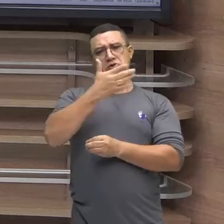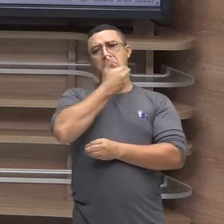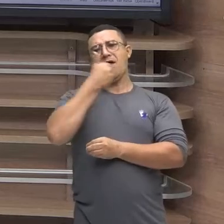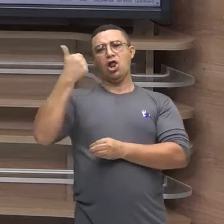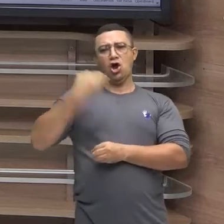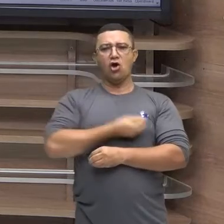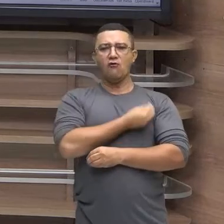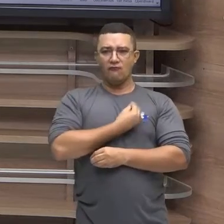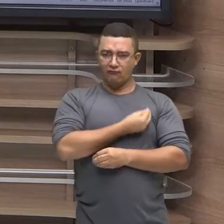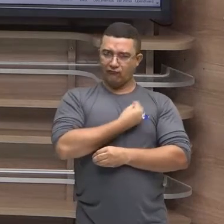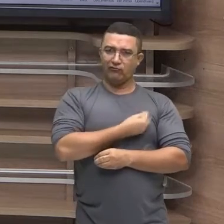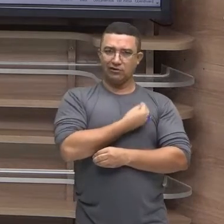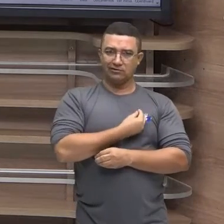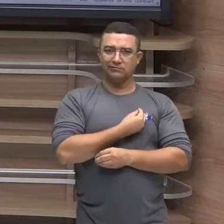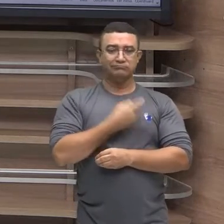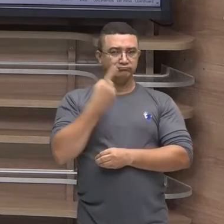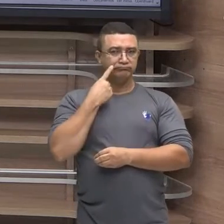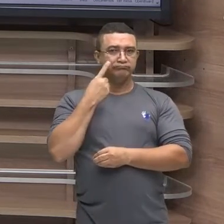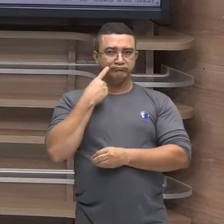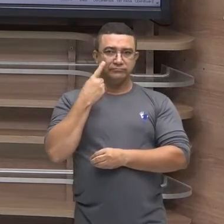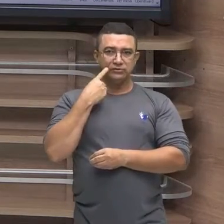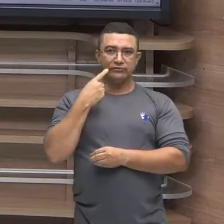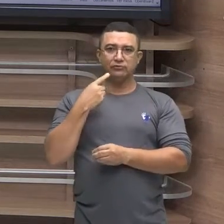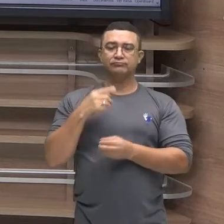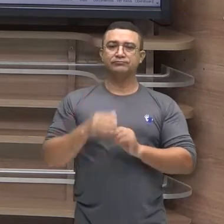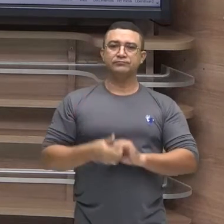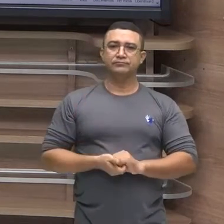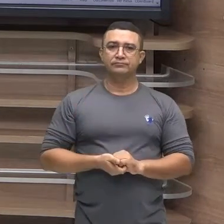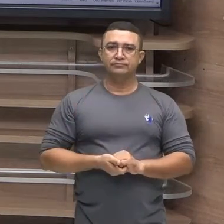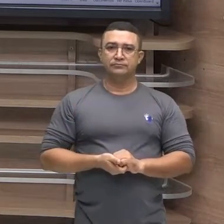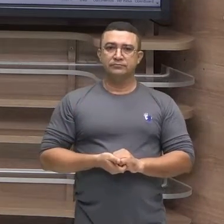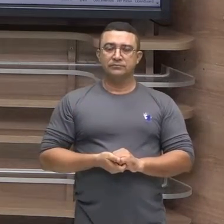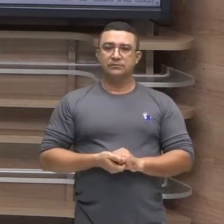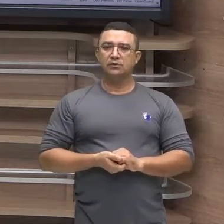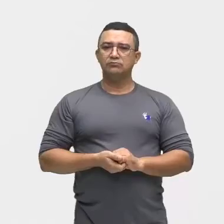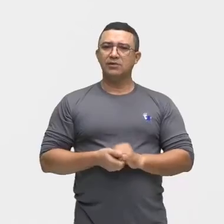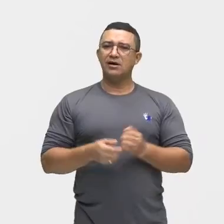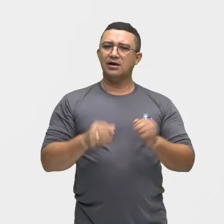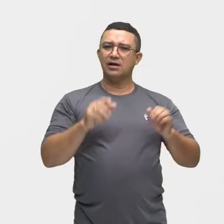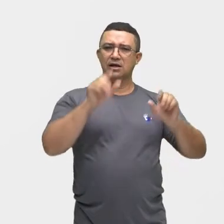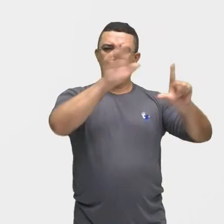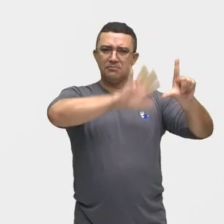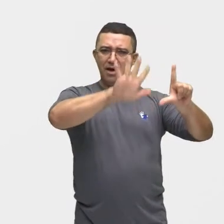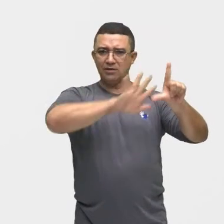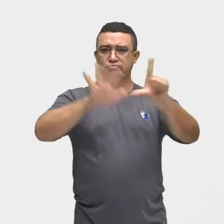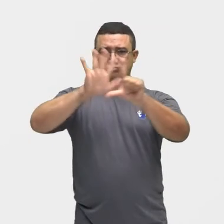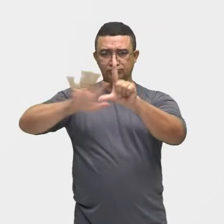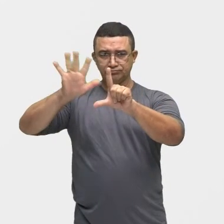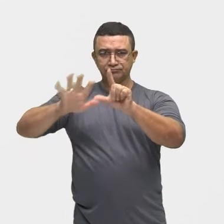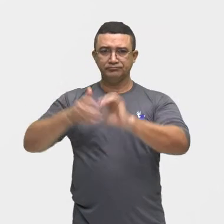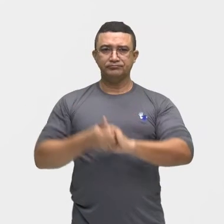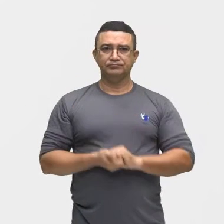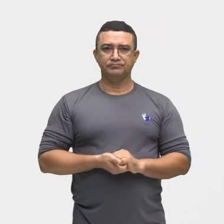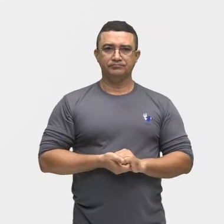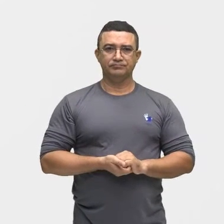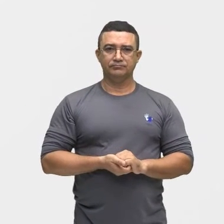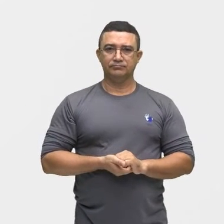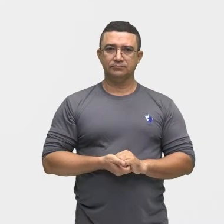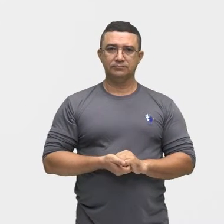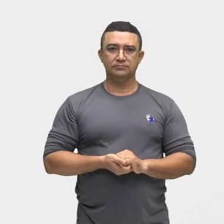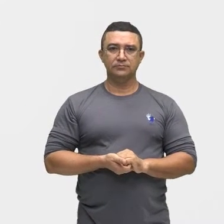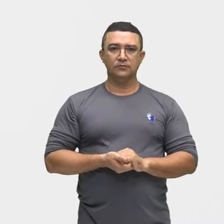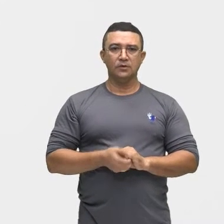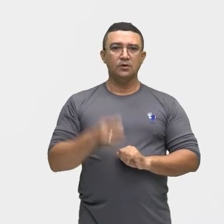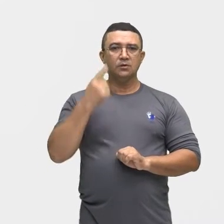outras regiões, como a gente observou naquele mapa. Aí a gente tem algumas imagens, né, estagnação e as constantes secas,